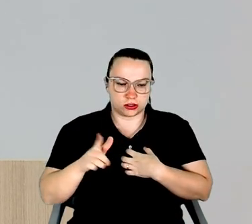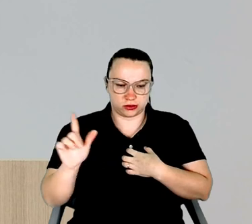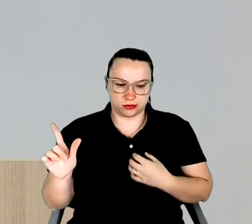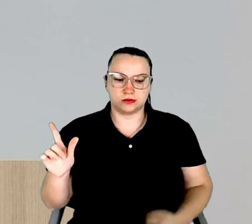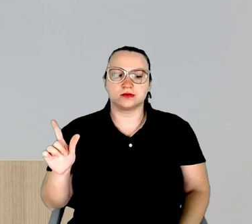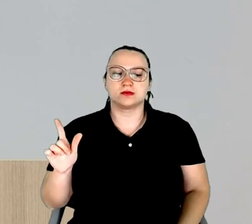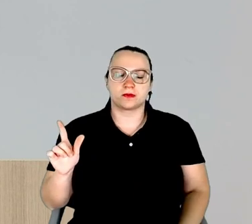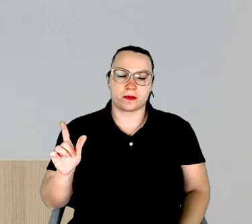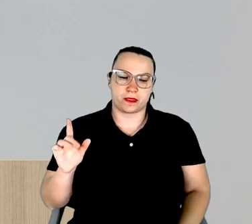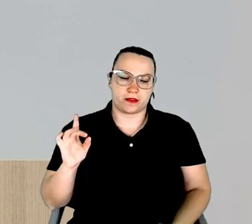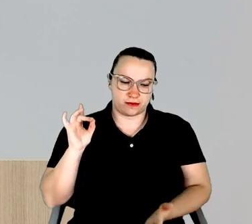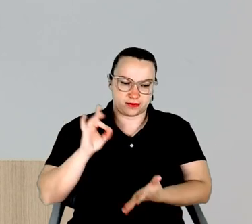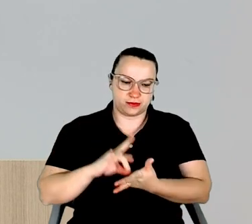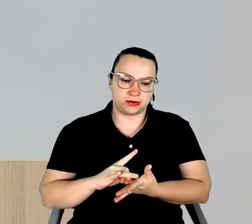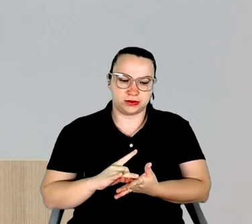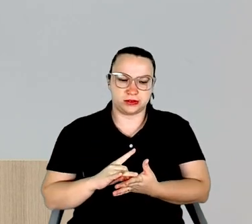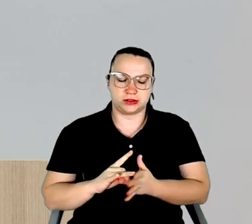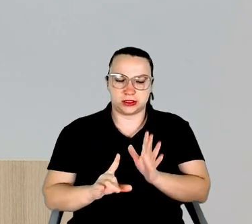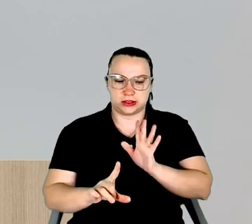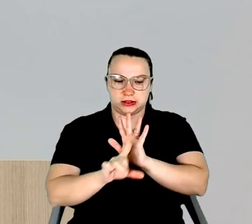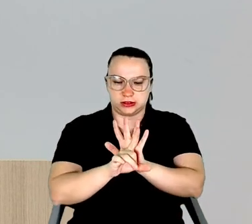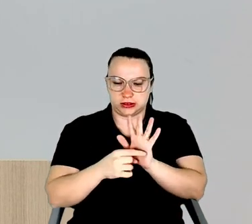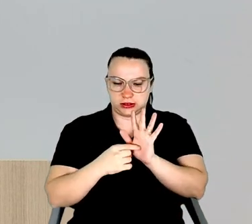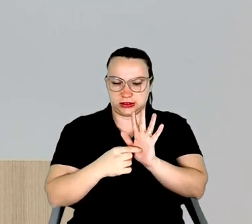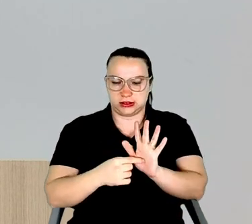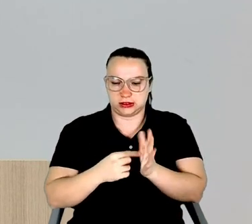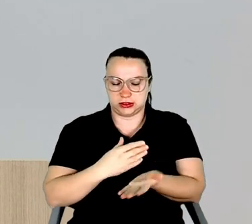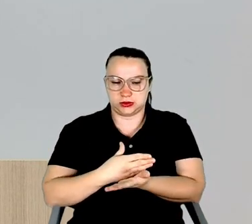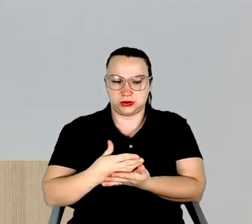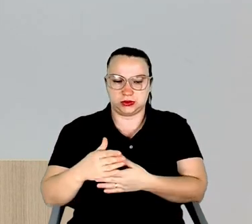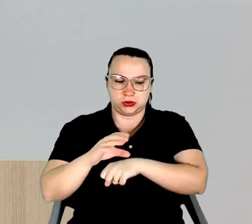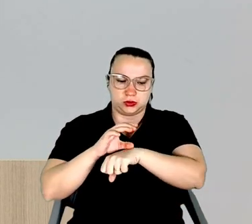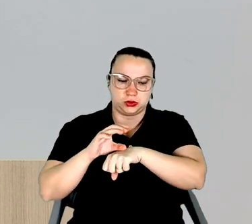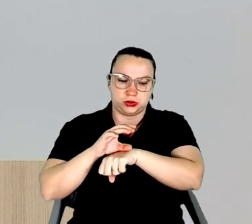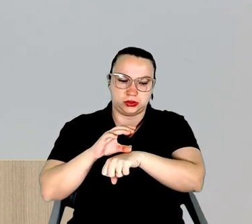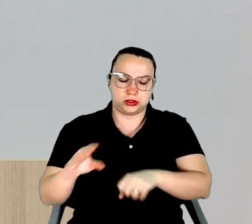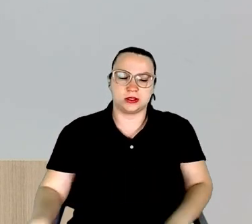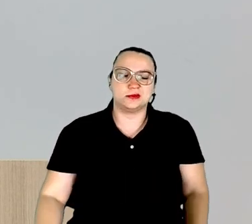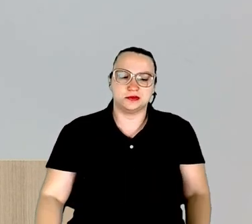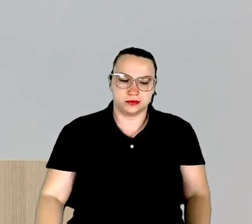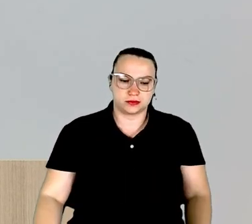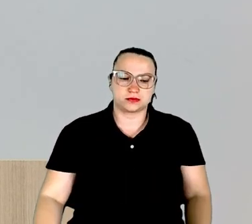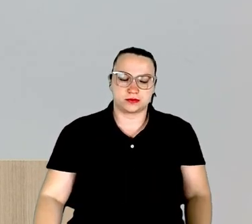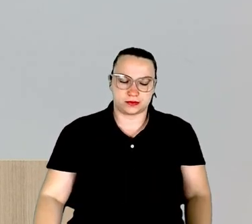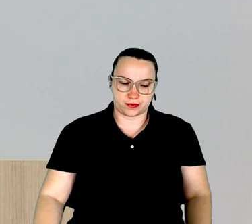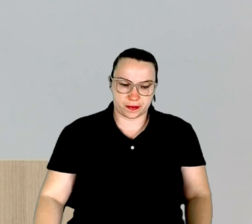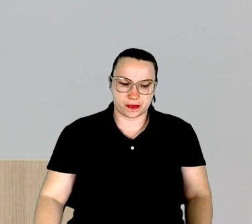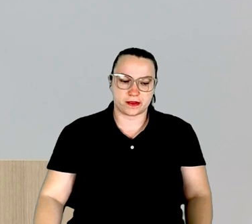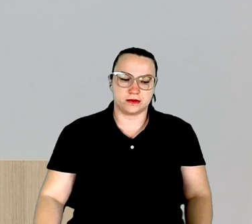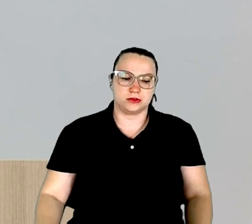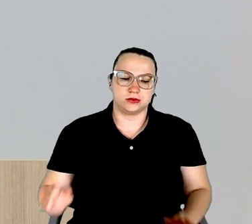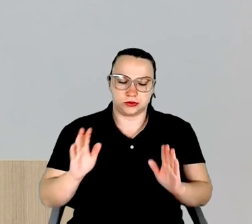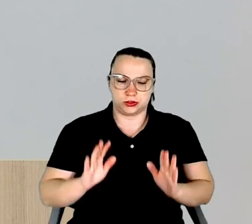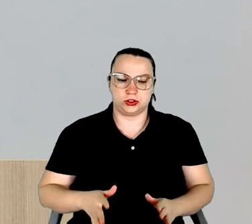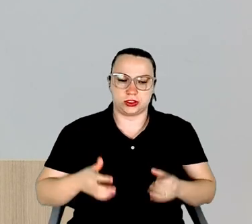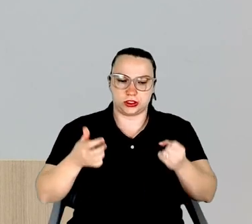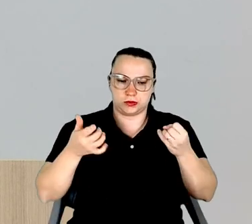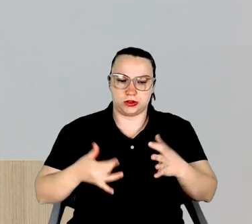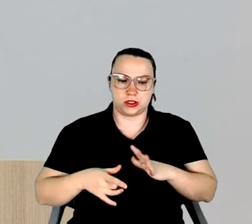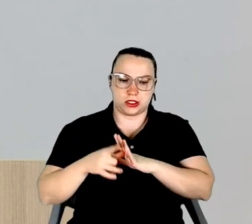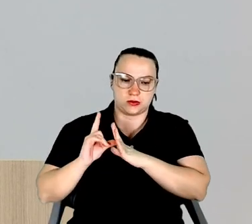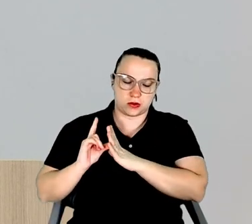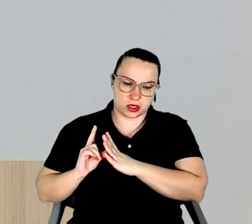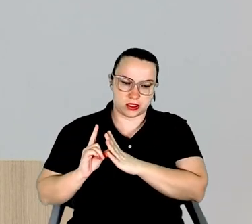faça valer a legalidade a partir da Constituição. Então, como já mencionado aqui anteriormente, o